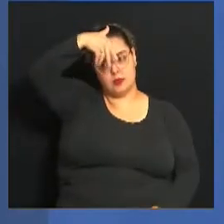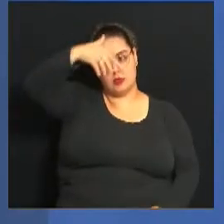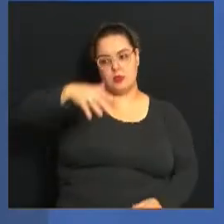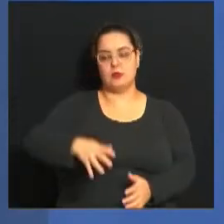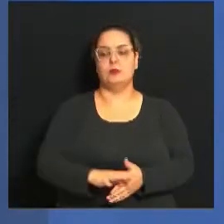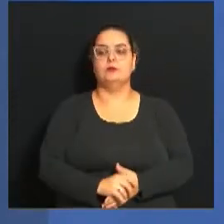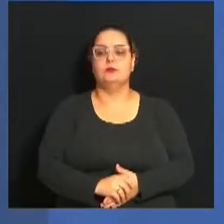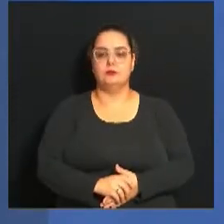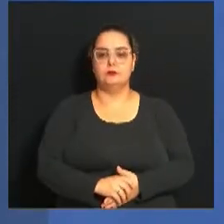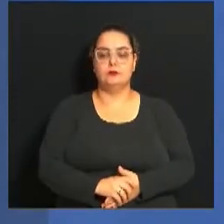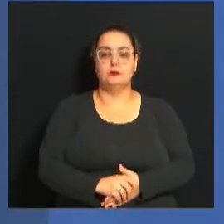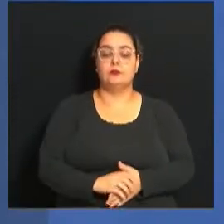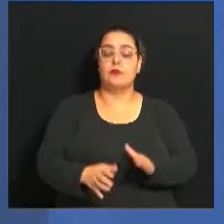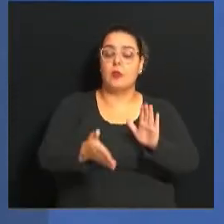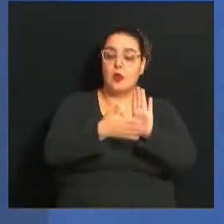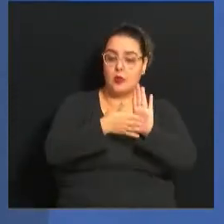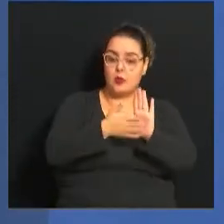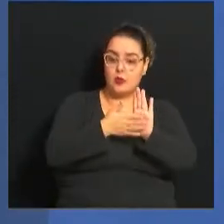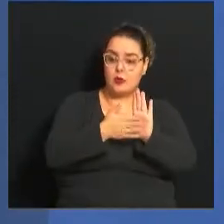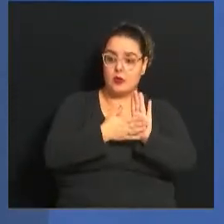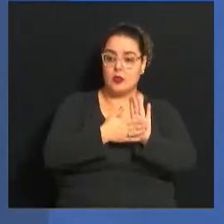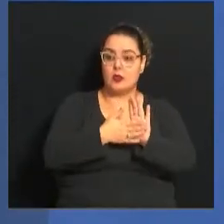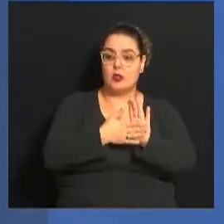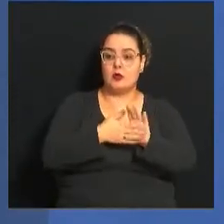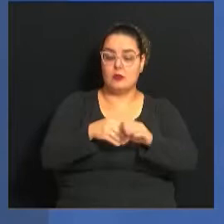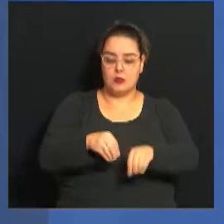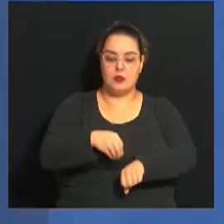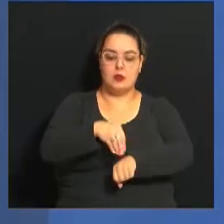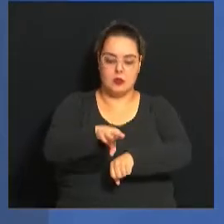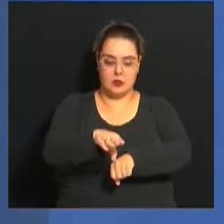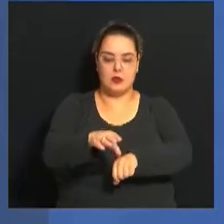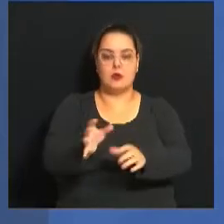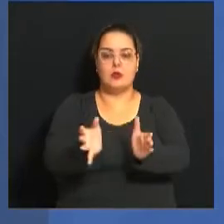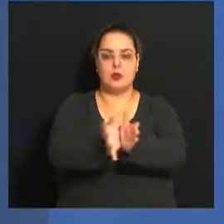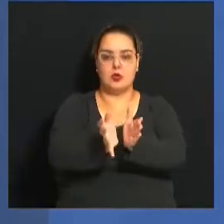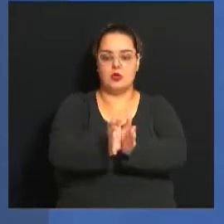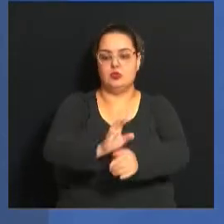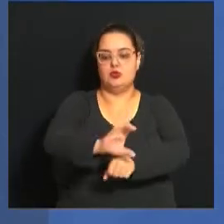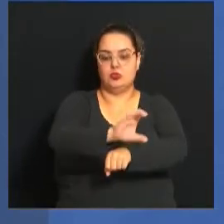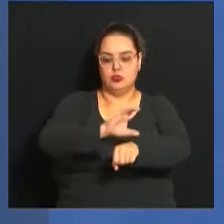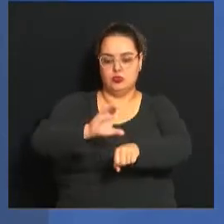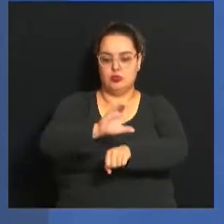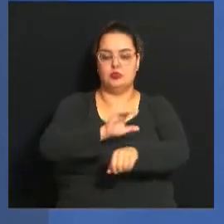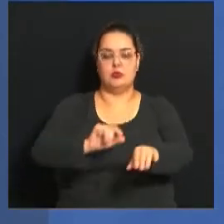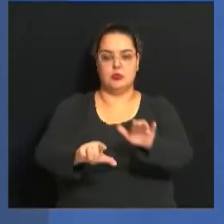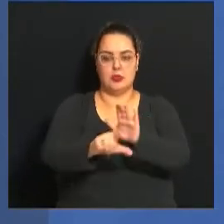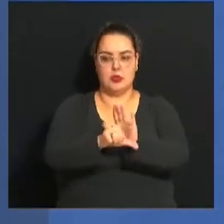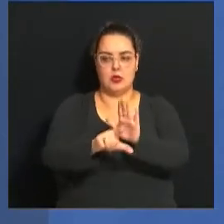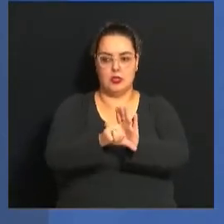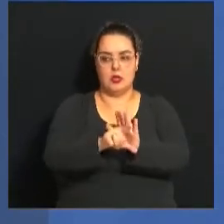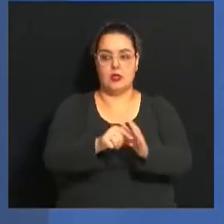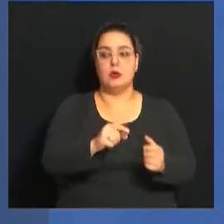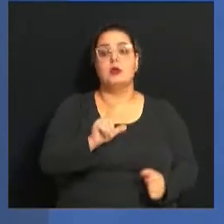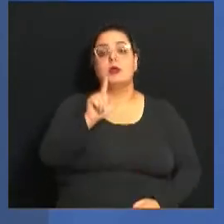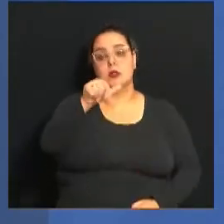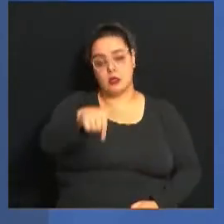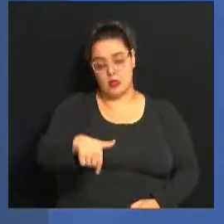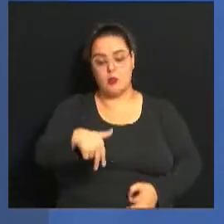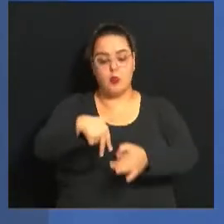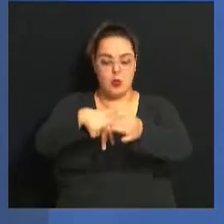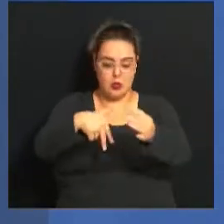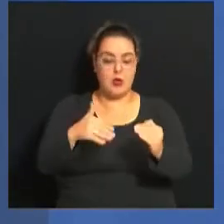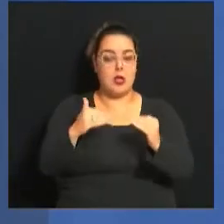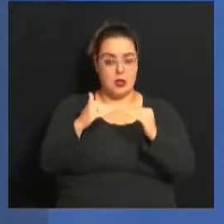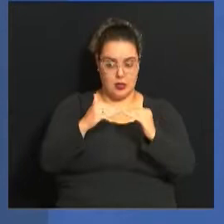A proposta ainda vai ser encaminhada para a Comissão de Constituição e Legalidade, que após o parecer favorável,